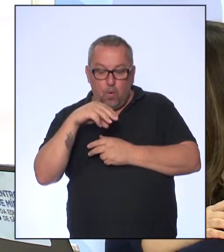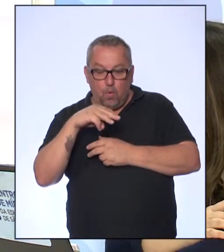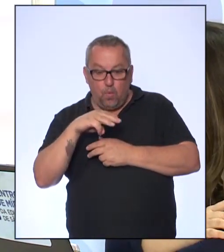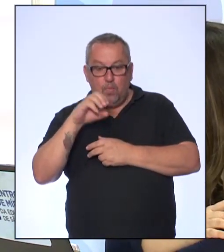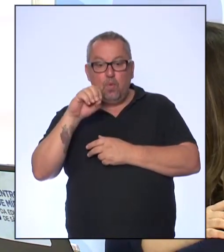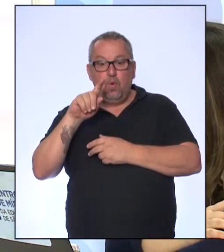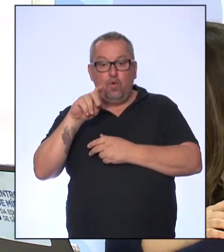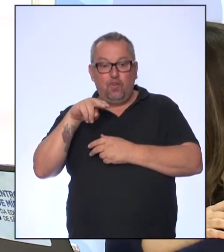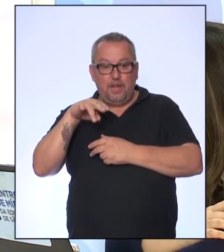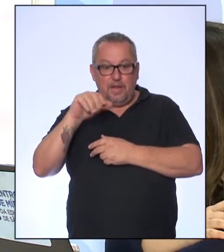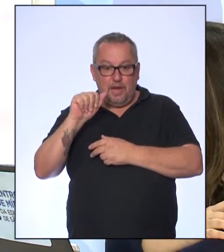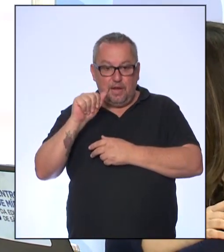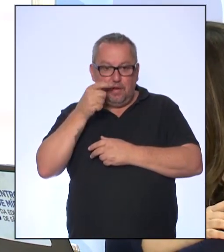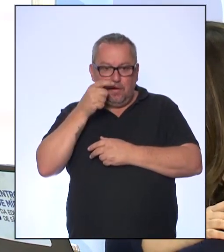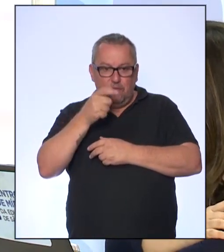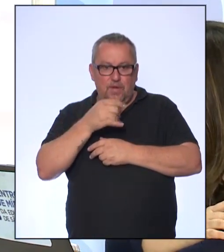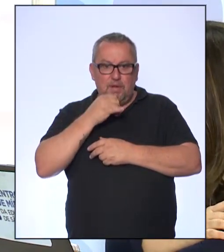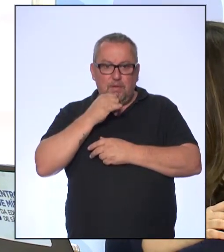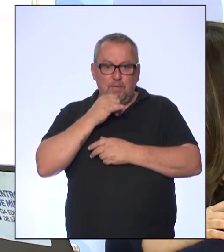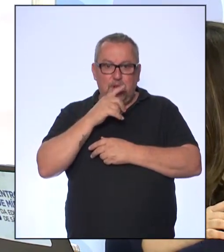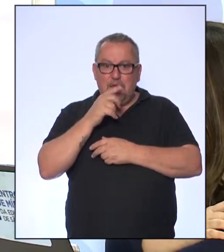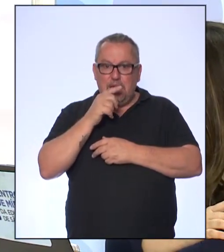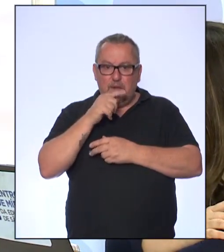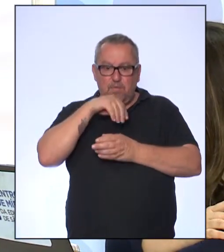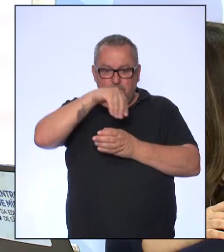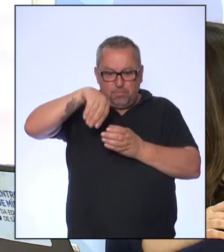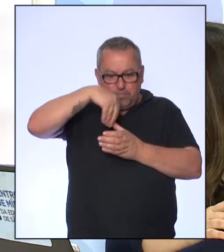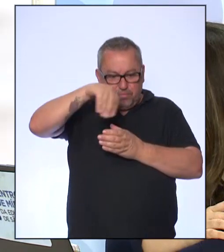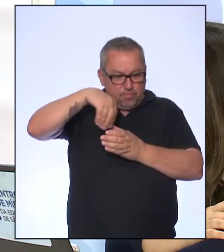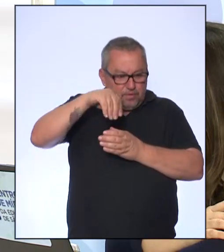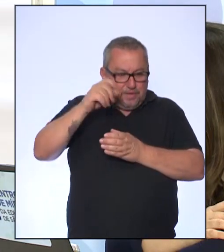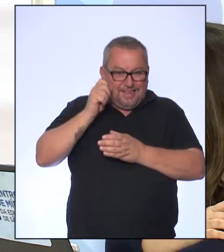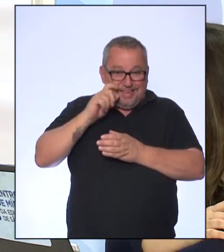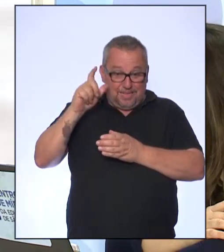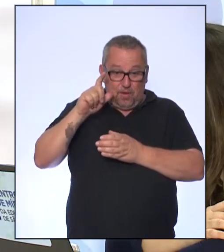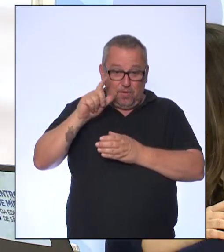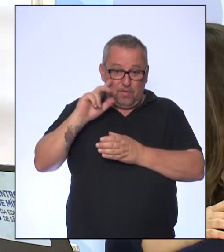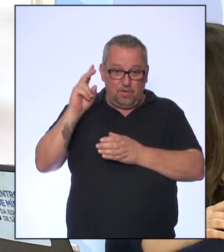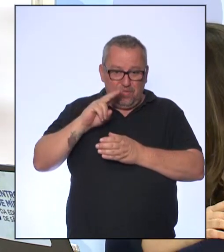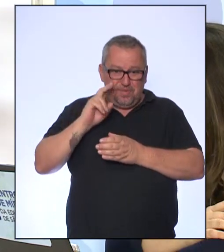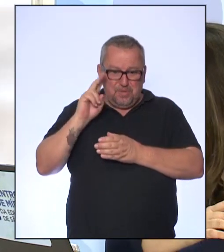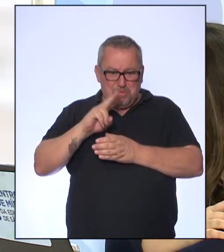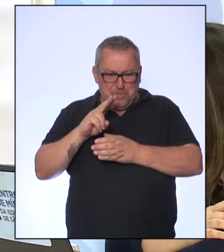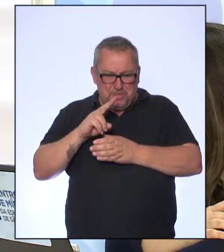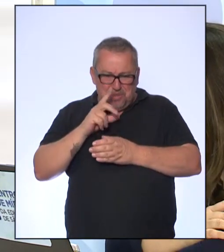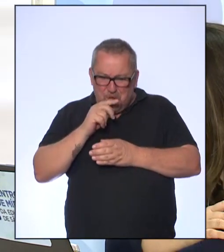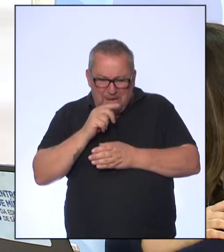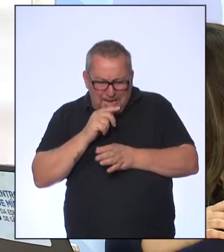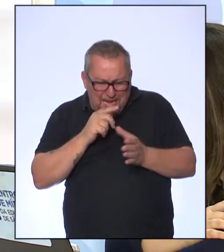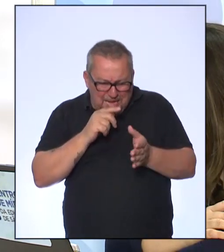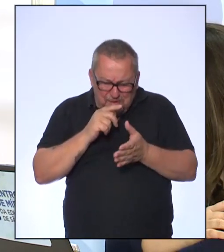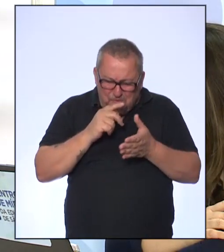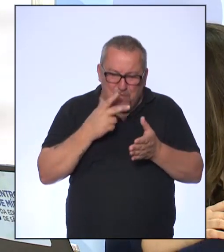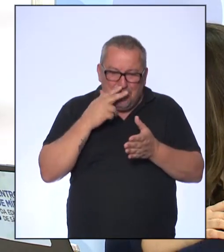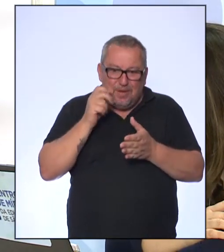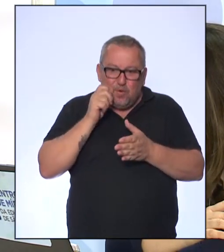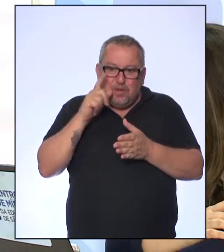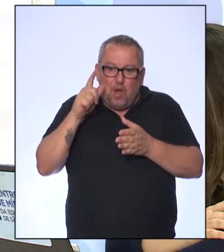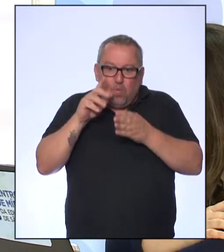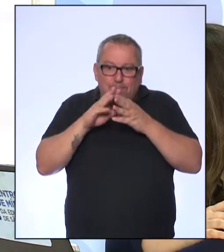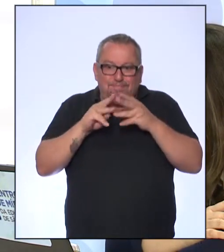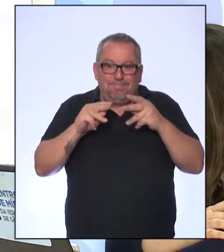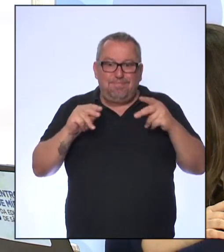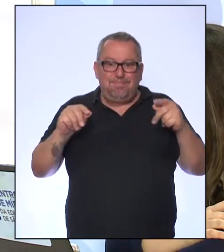visual daquela mistura. Eu pego lá água e um pouquinho de sal e misturo. Eu só vejo, parece que só tem água ali, né? Ele diluiu o